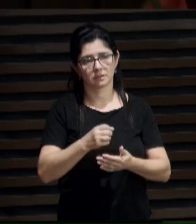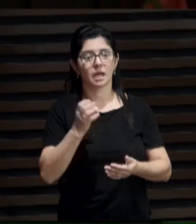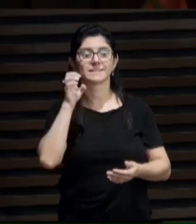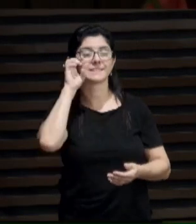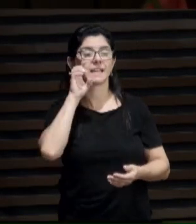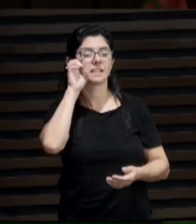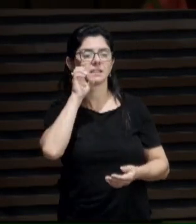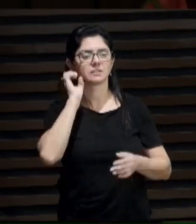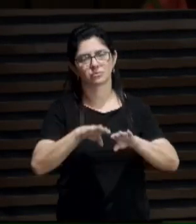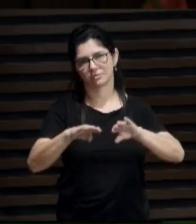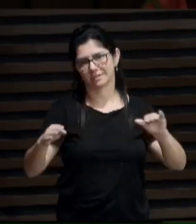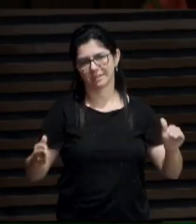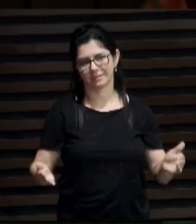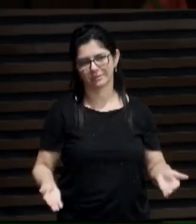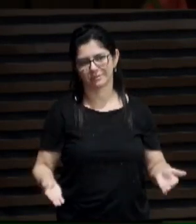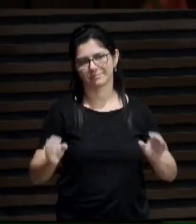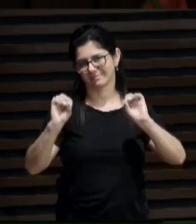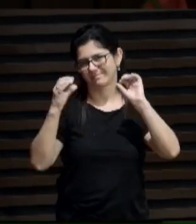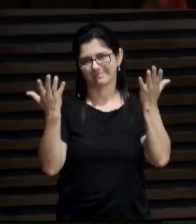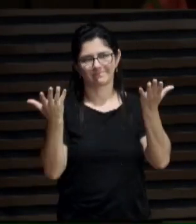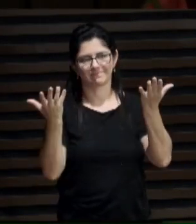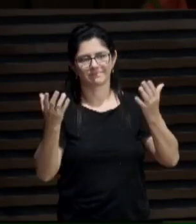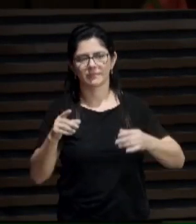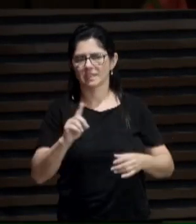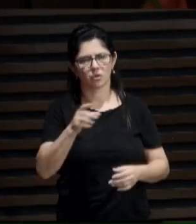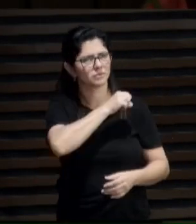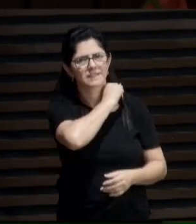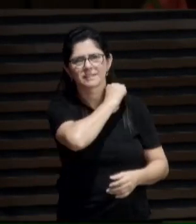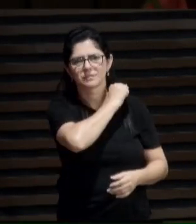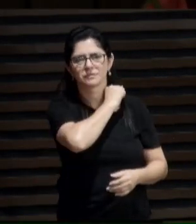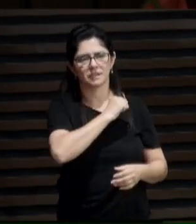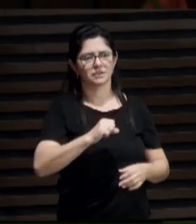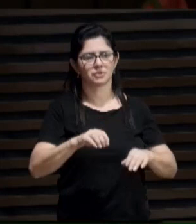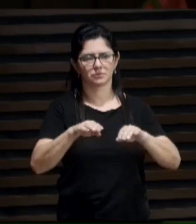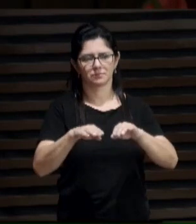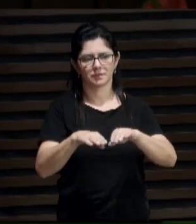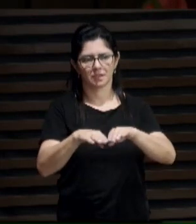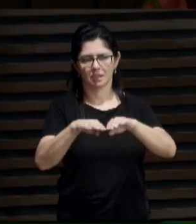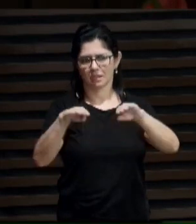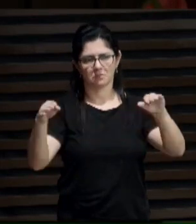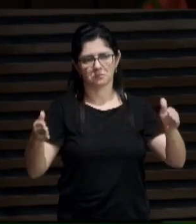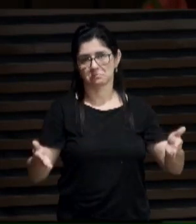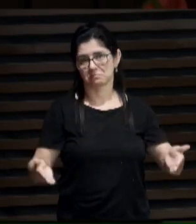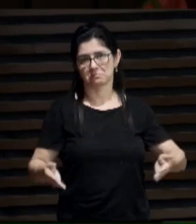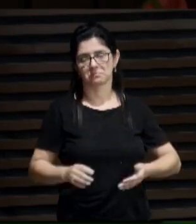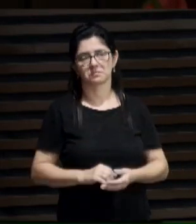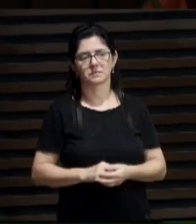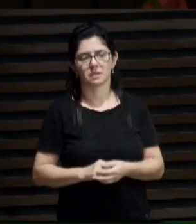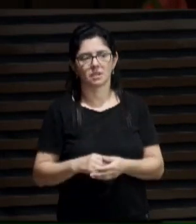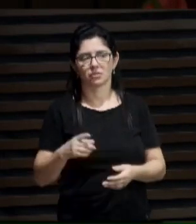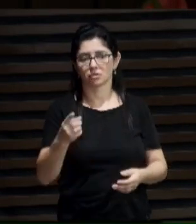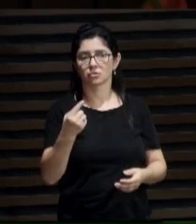uma mesa, não um sacrifício em um altar. O nosso único altar é a